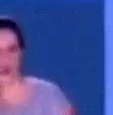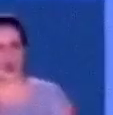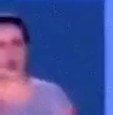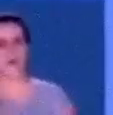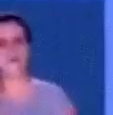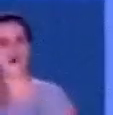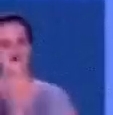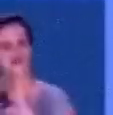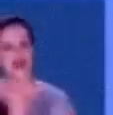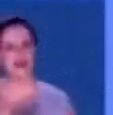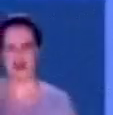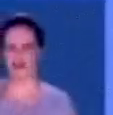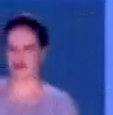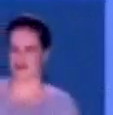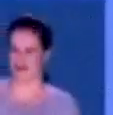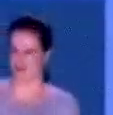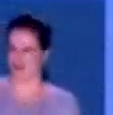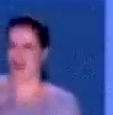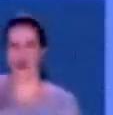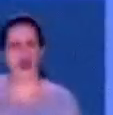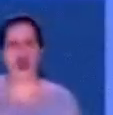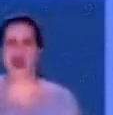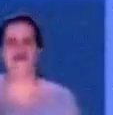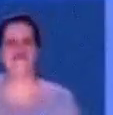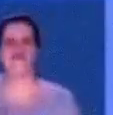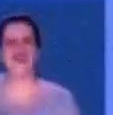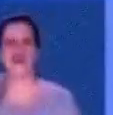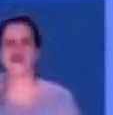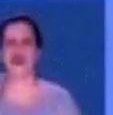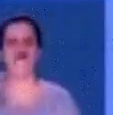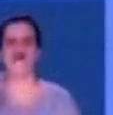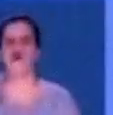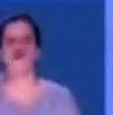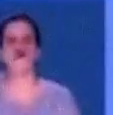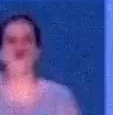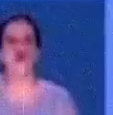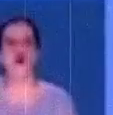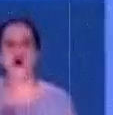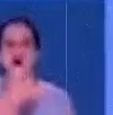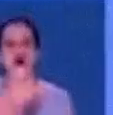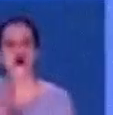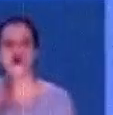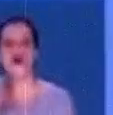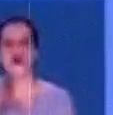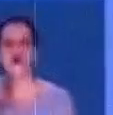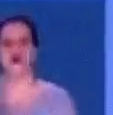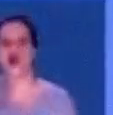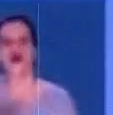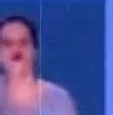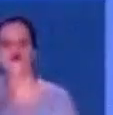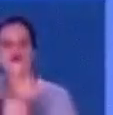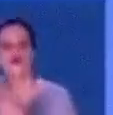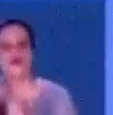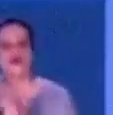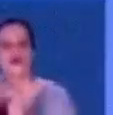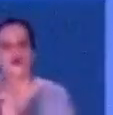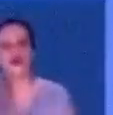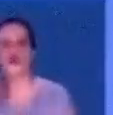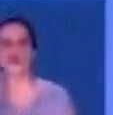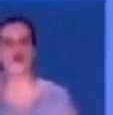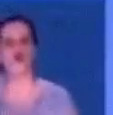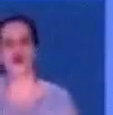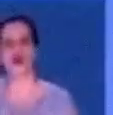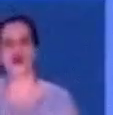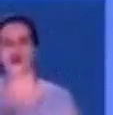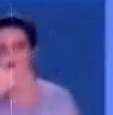Família. Essa pessoa nunca passou por uma necessidade. Essa pessoa nunca andou num transporte público. Essa pessoa nunca